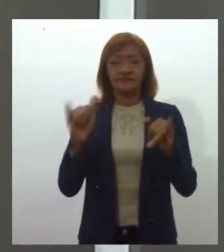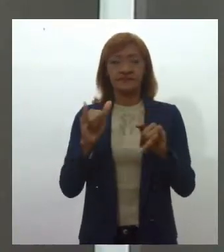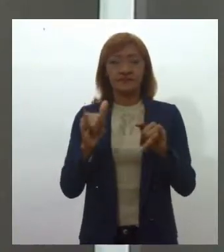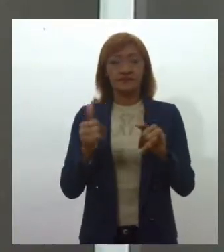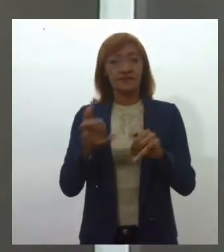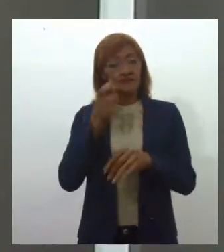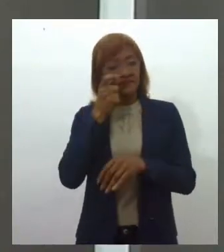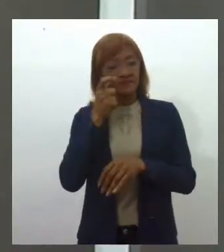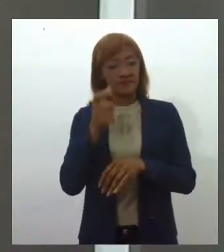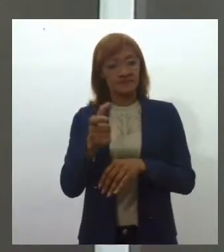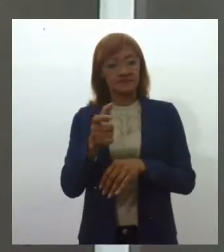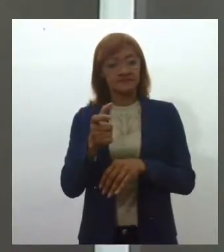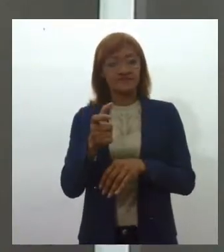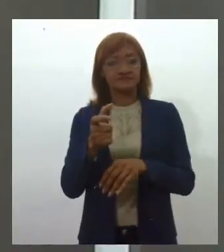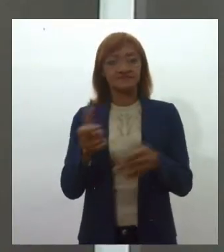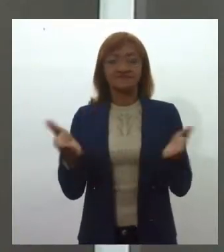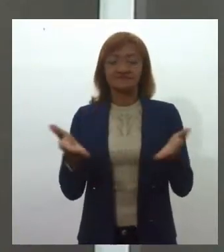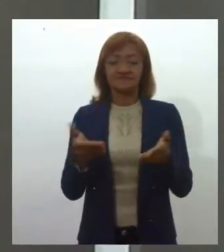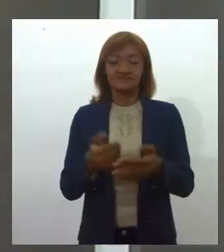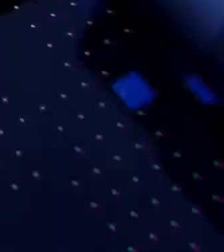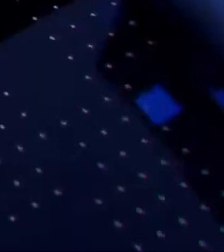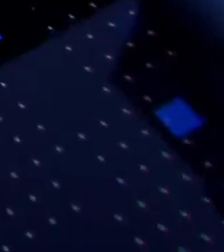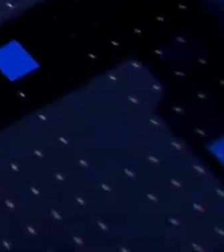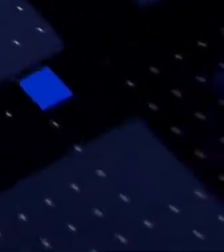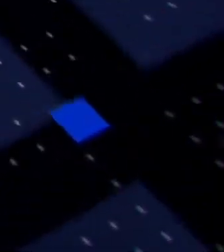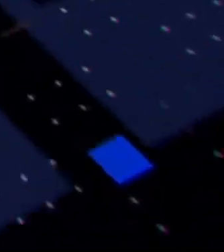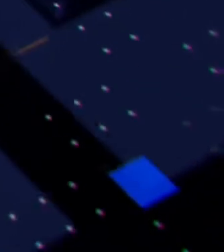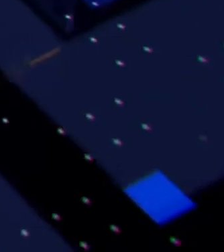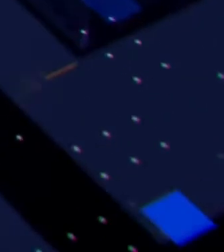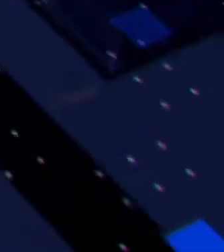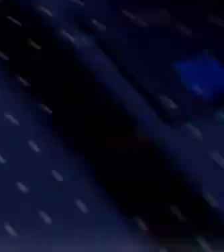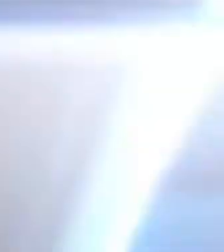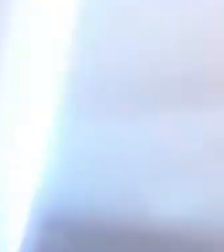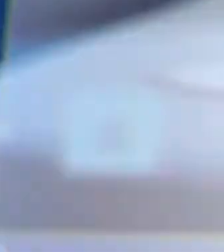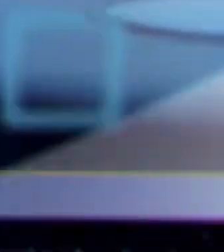da Lese, segunda edição, que está só começando.